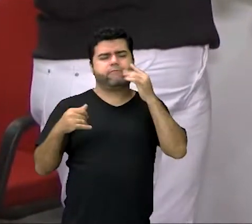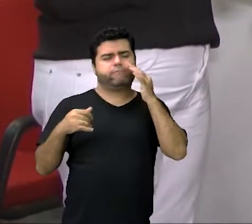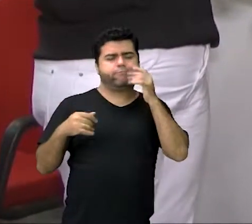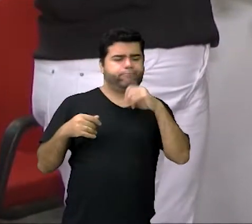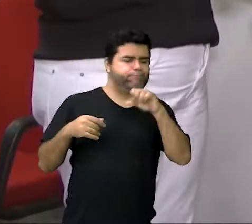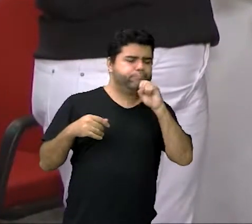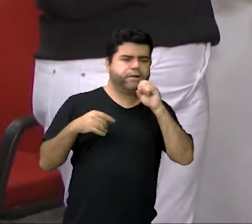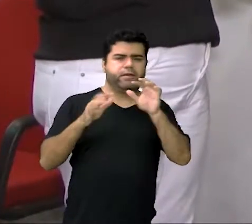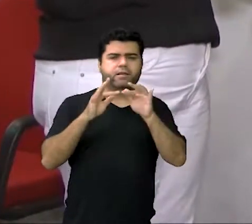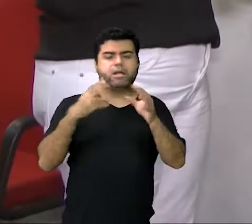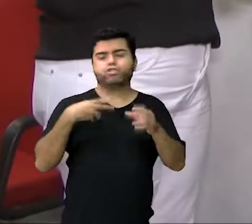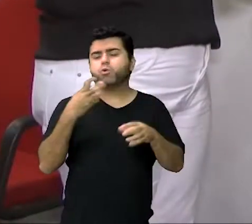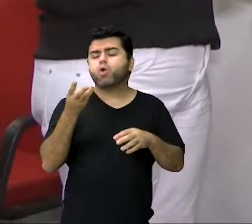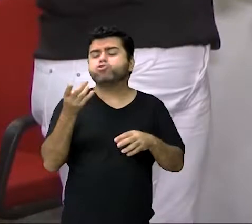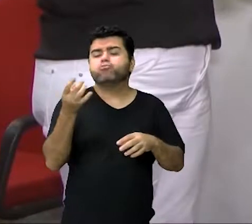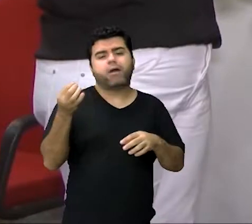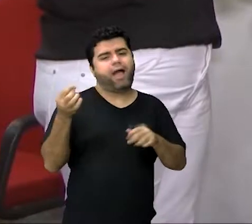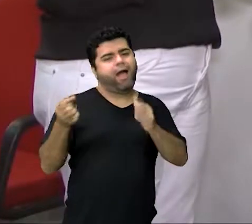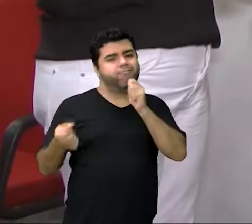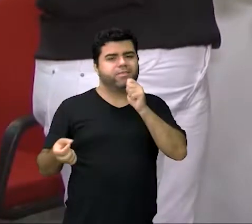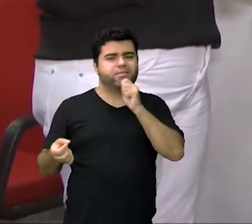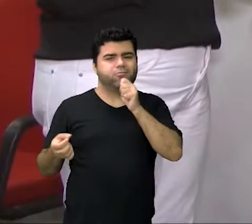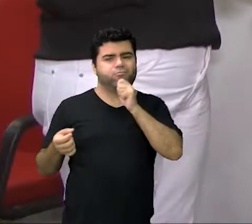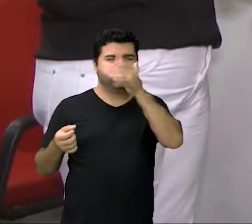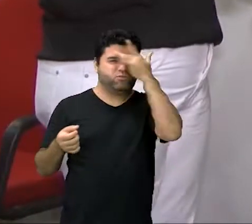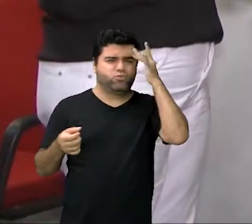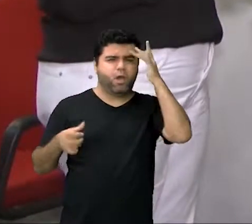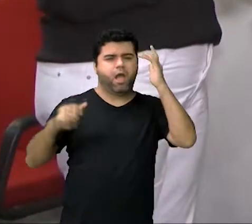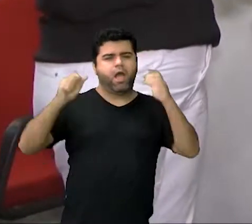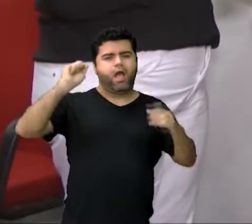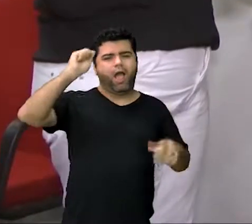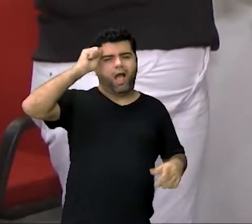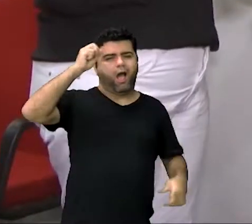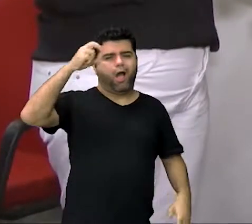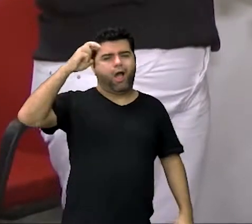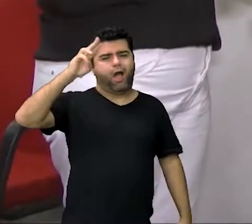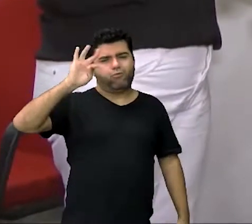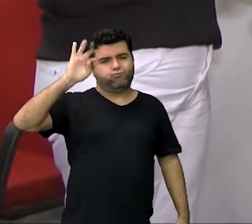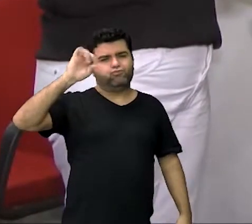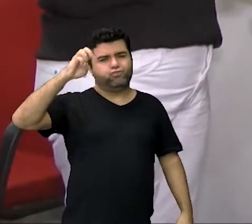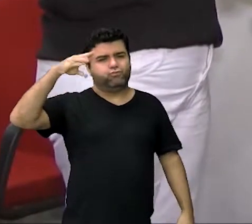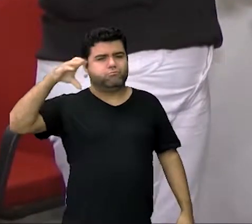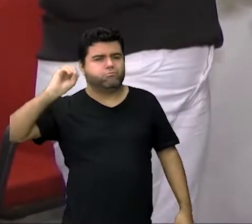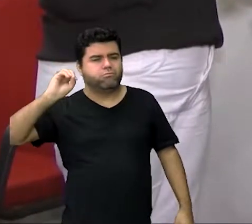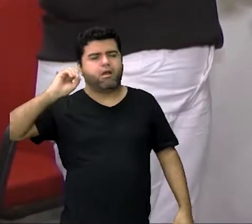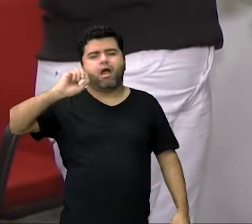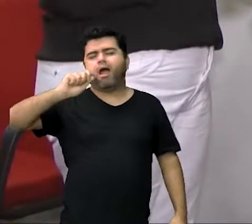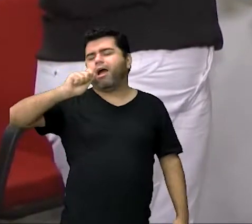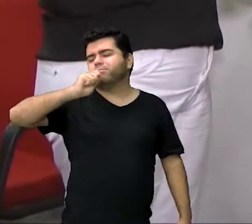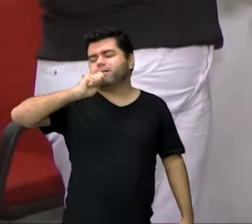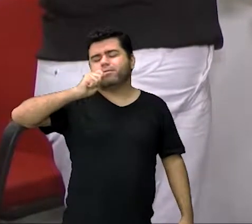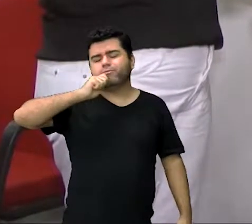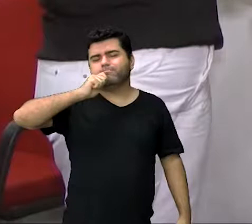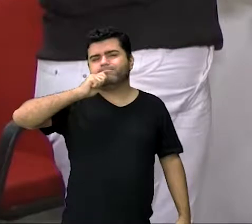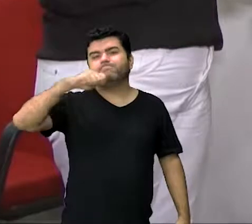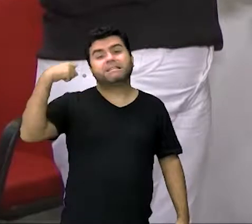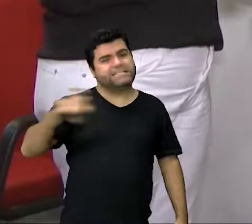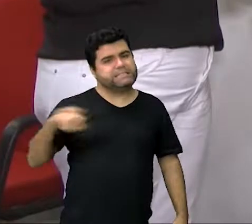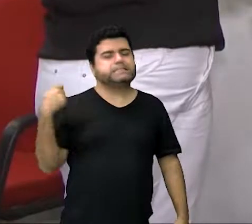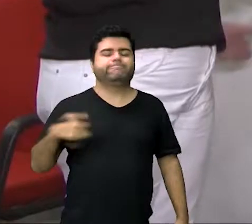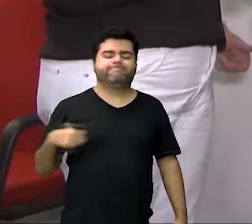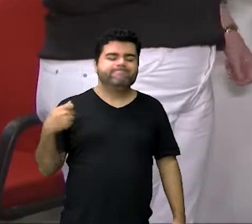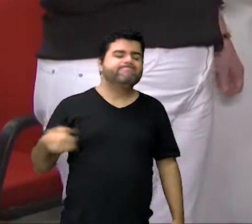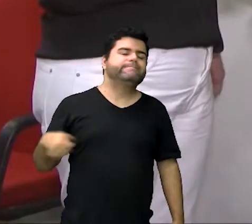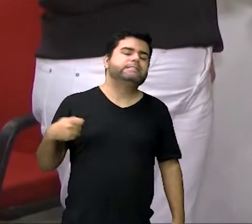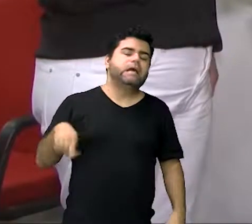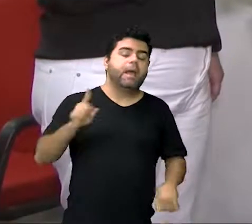esse censo, essa estatística, por mais que seja necessário isso, mas ainda não foi feito, né? E eu